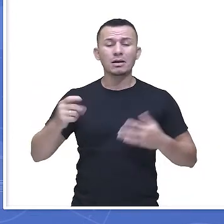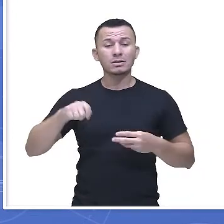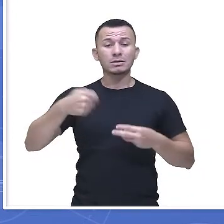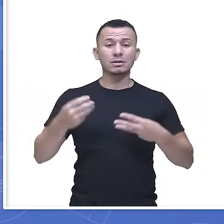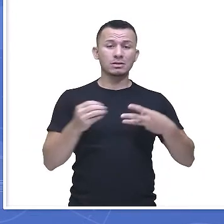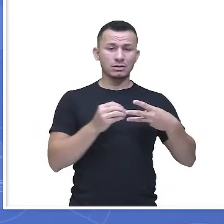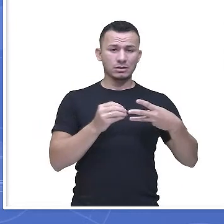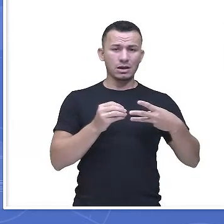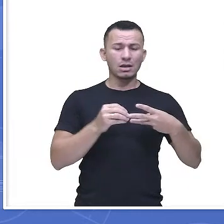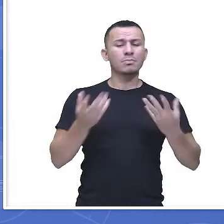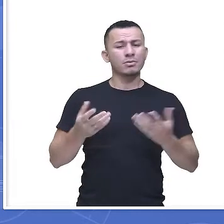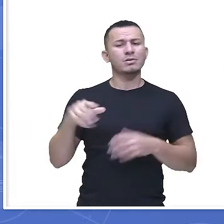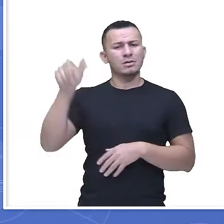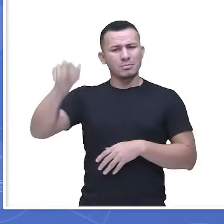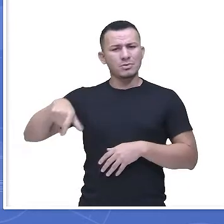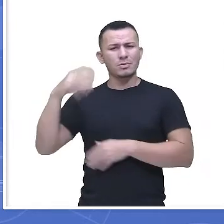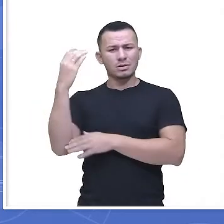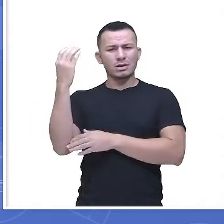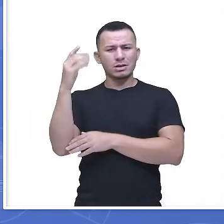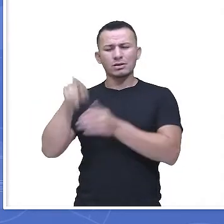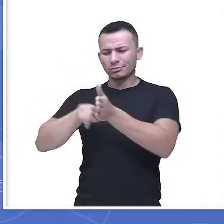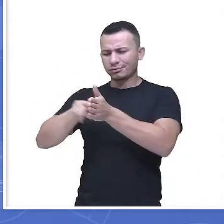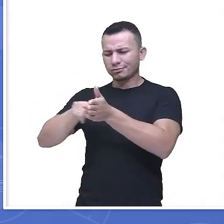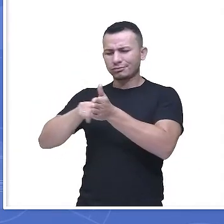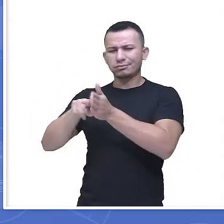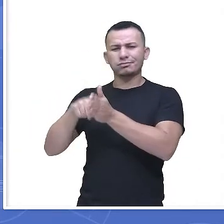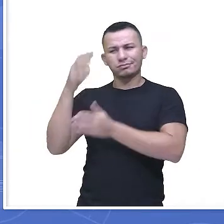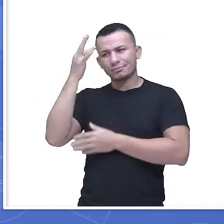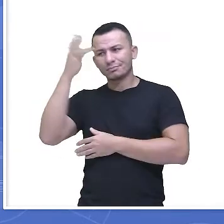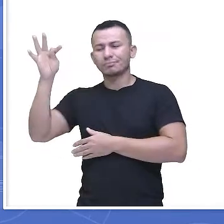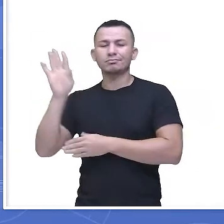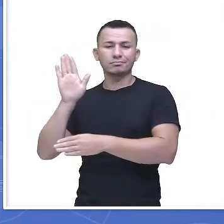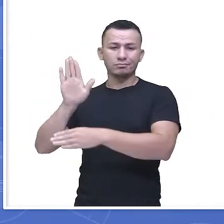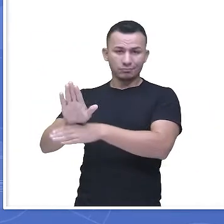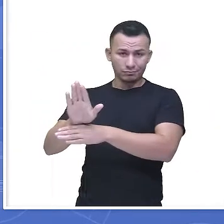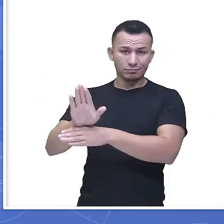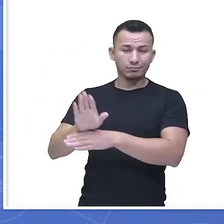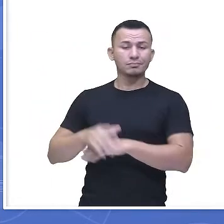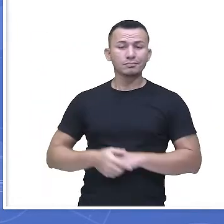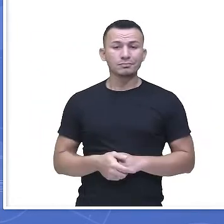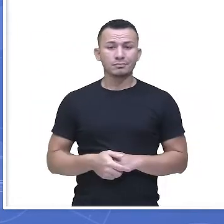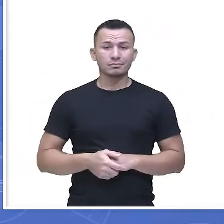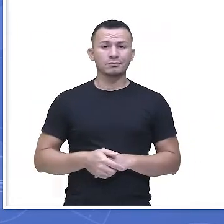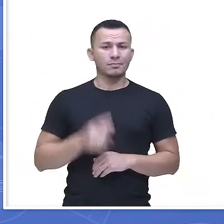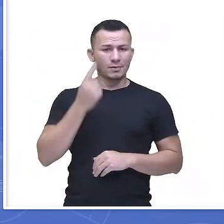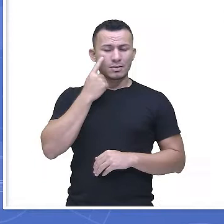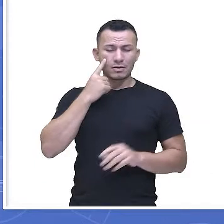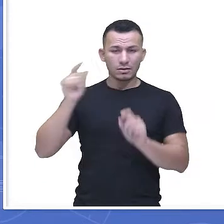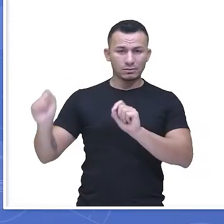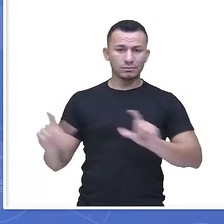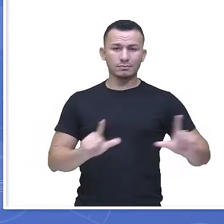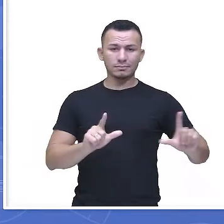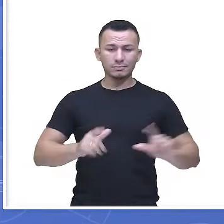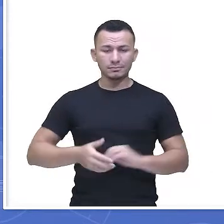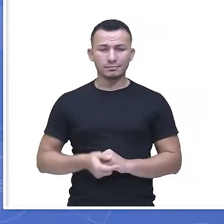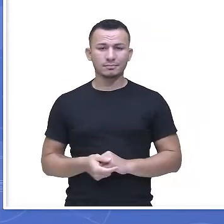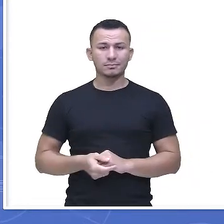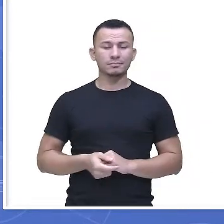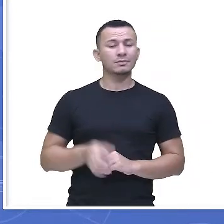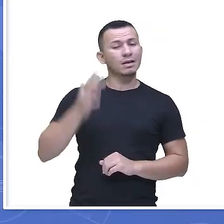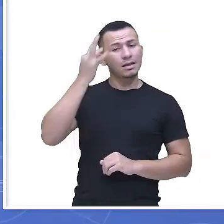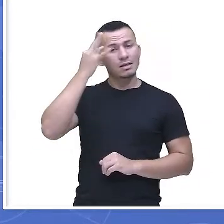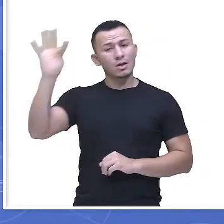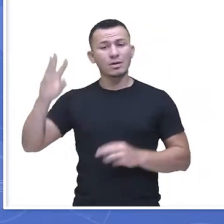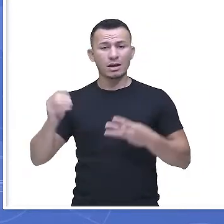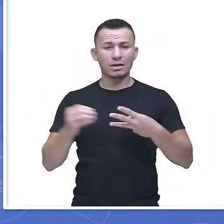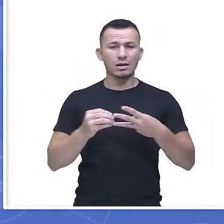estudar e deram a sua contribuição para a teoria celular. Acompanhem comigo aí na cartela, olha só. A teoria